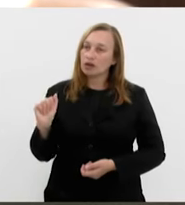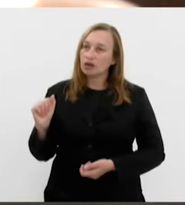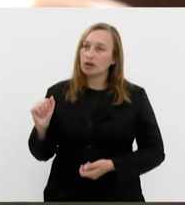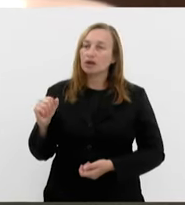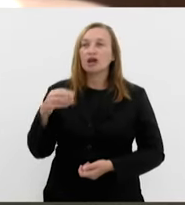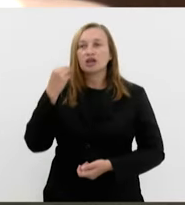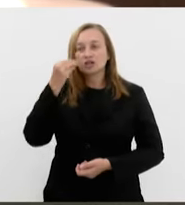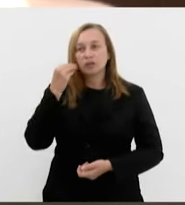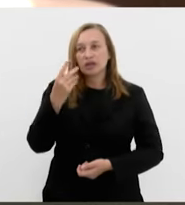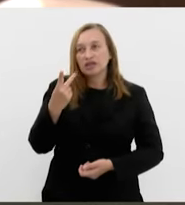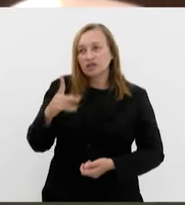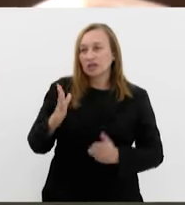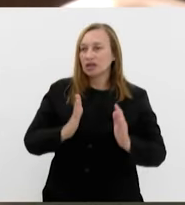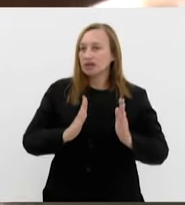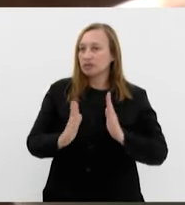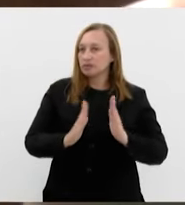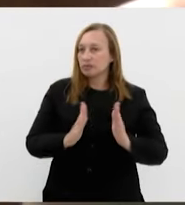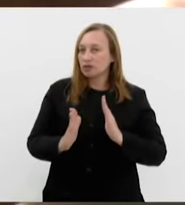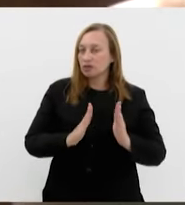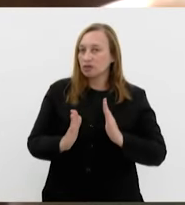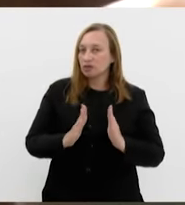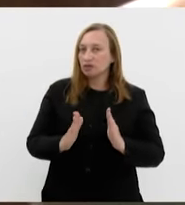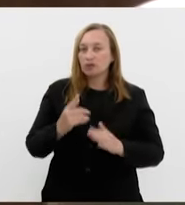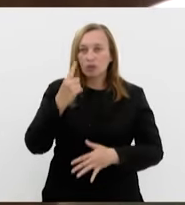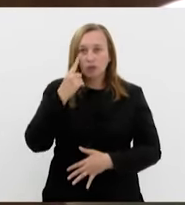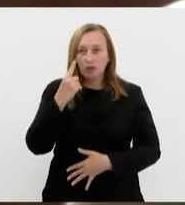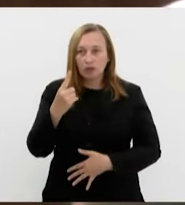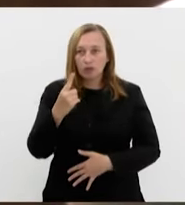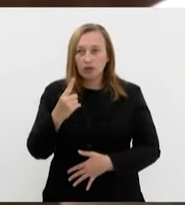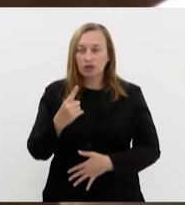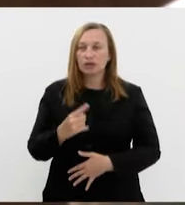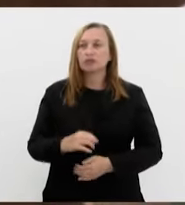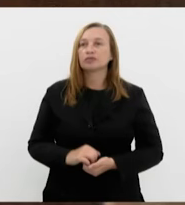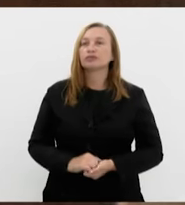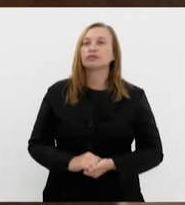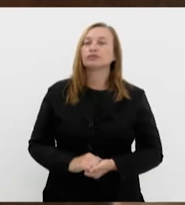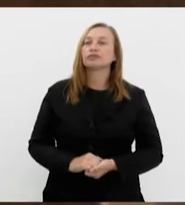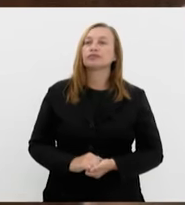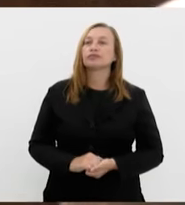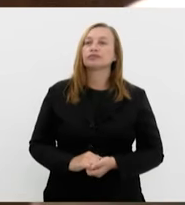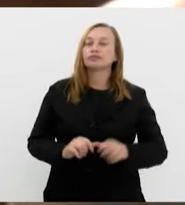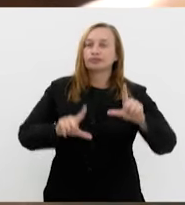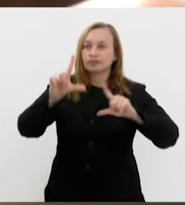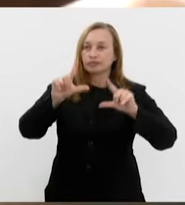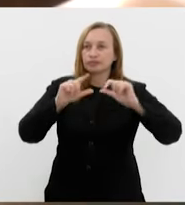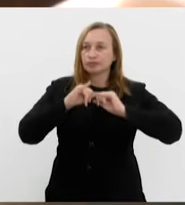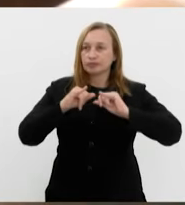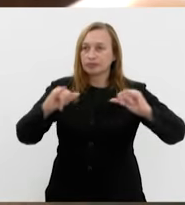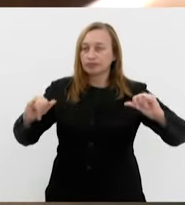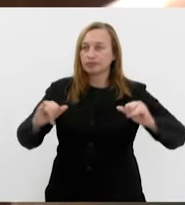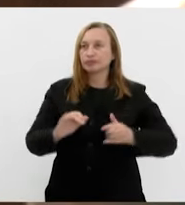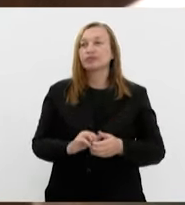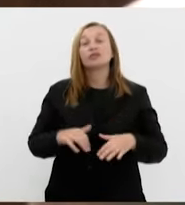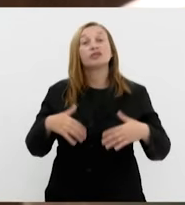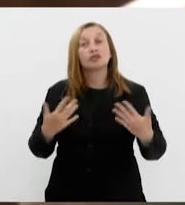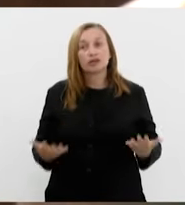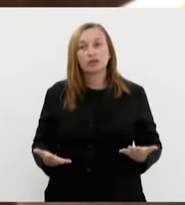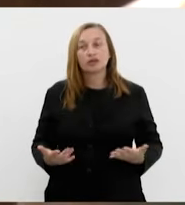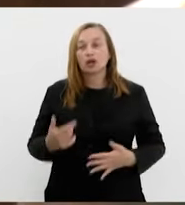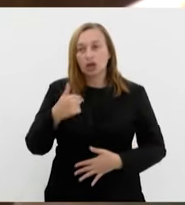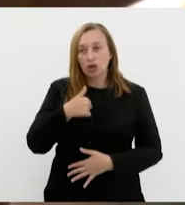vivenciando. É público e notório, está aí através da imprensa. Então, eu,